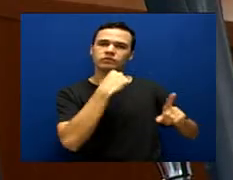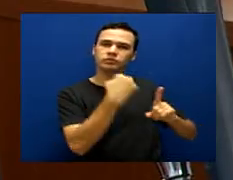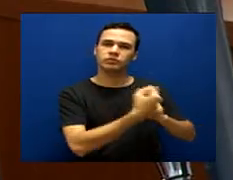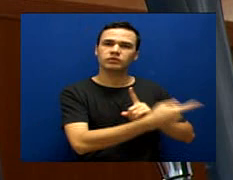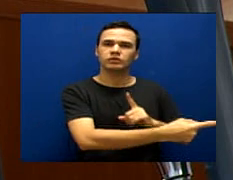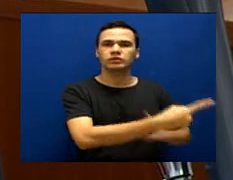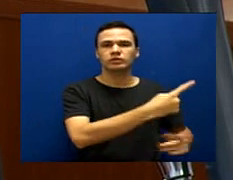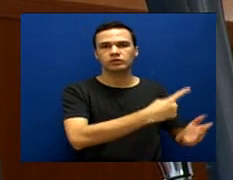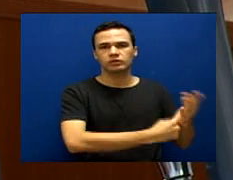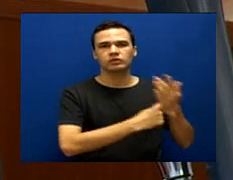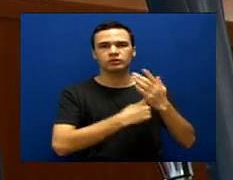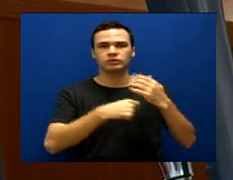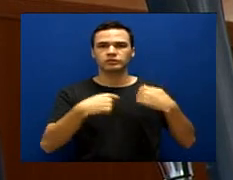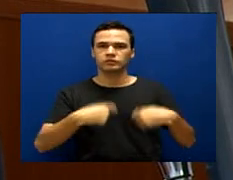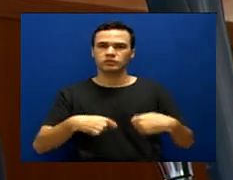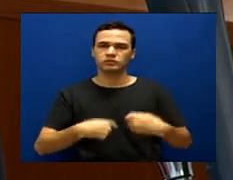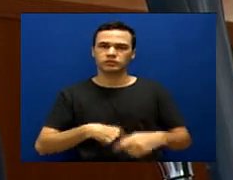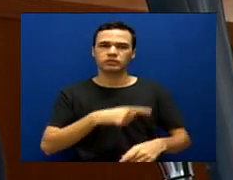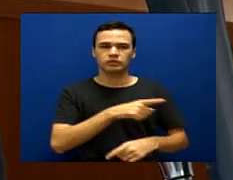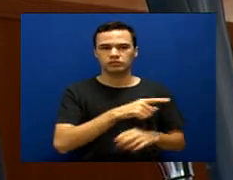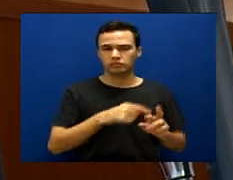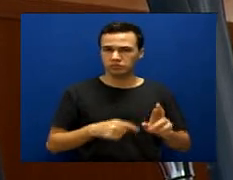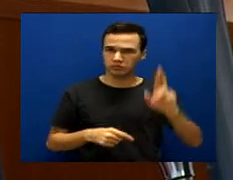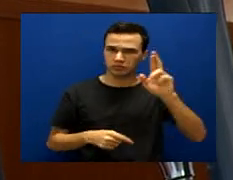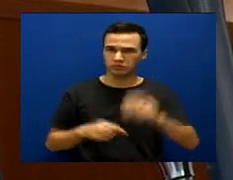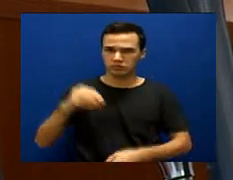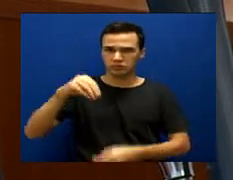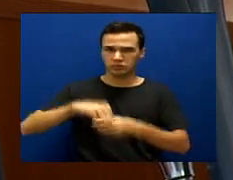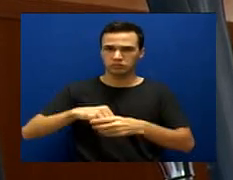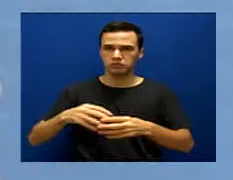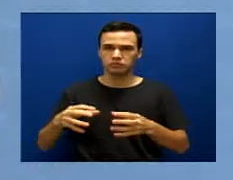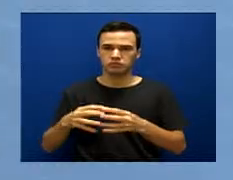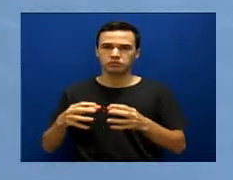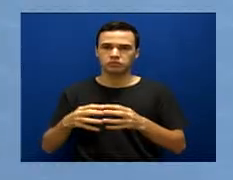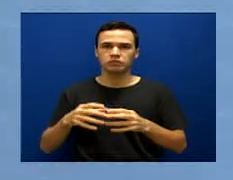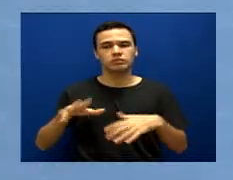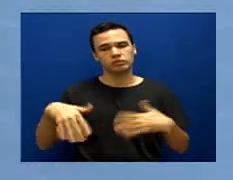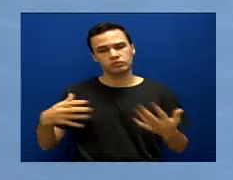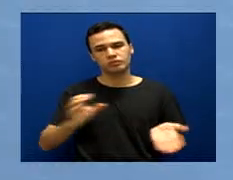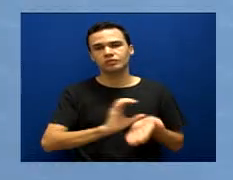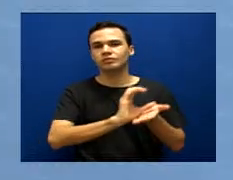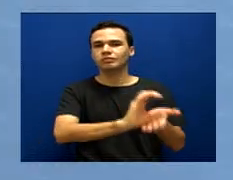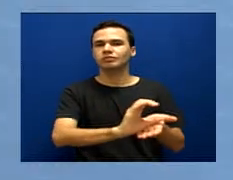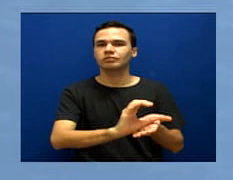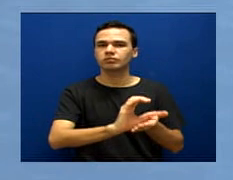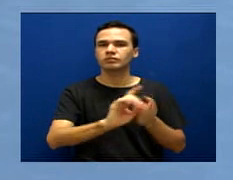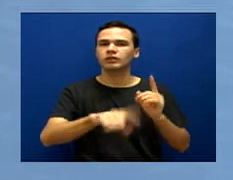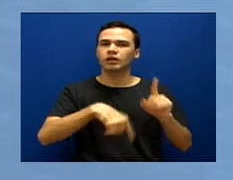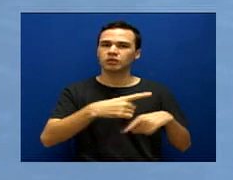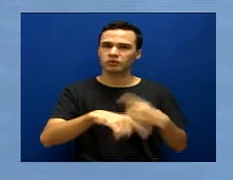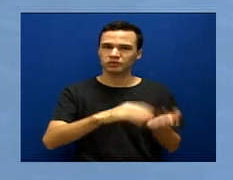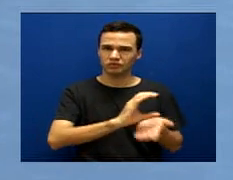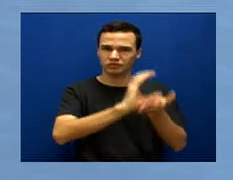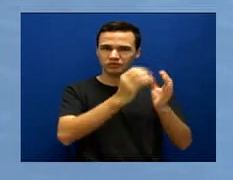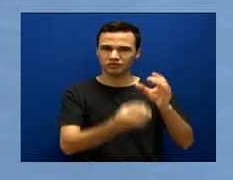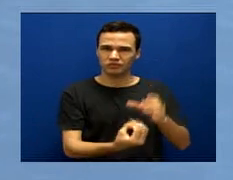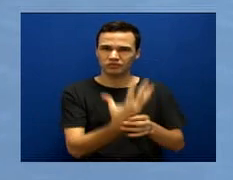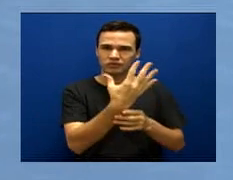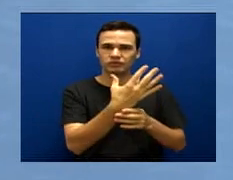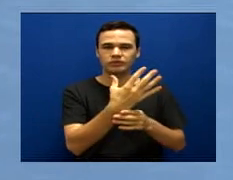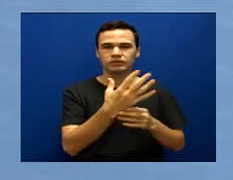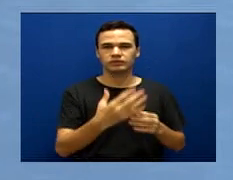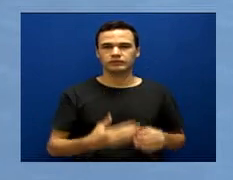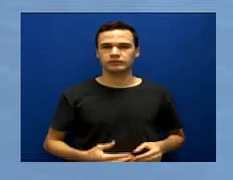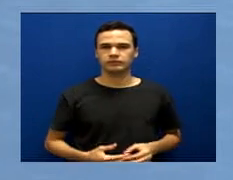da sociedade civil organizada representando lá dentro, atuando lá dentro. E o conselho vem aí. Se o conselho for criado, aliás, vai ser